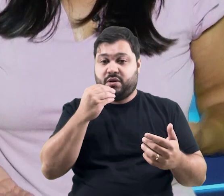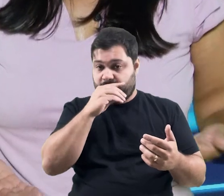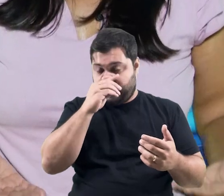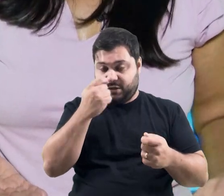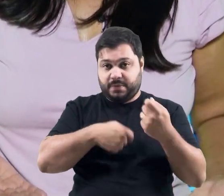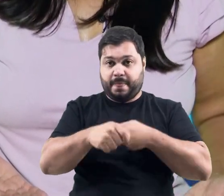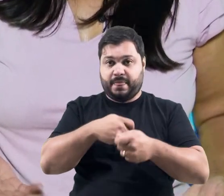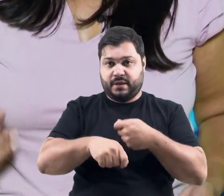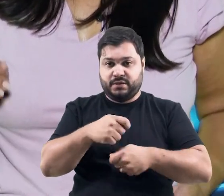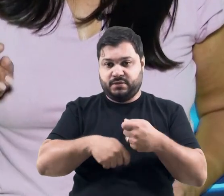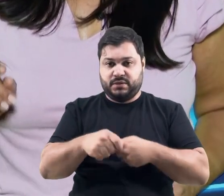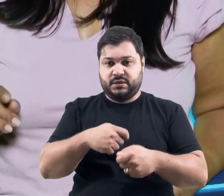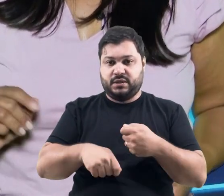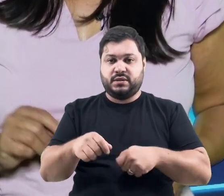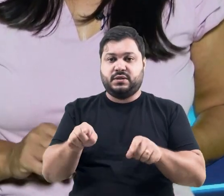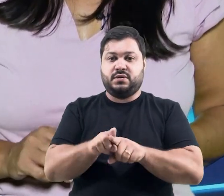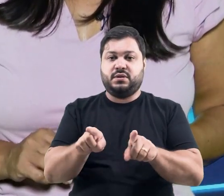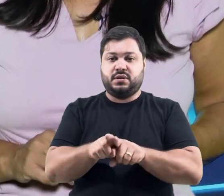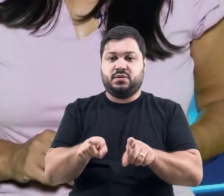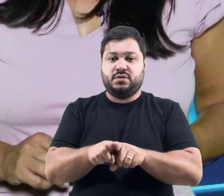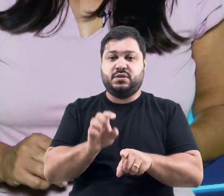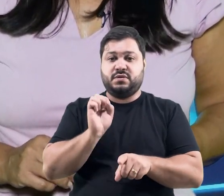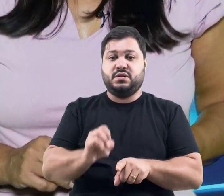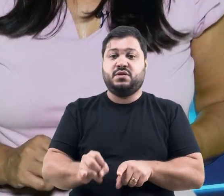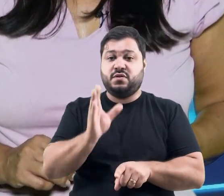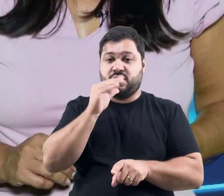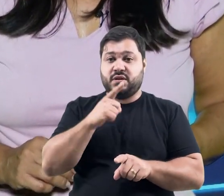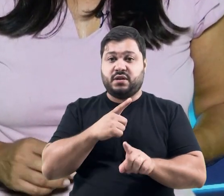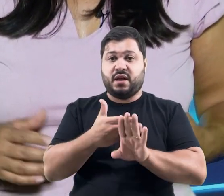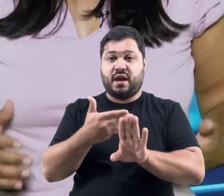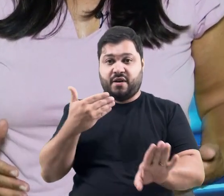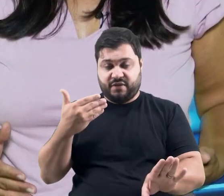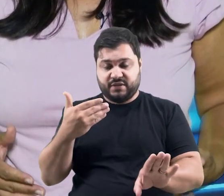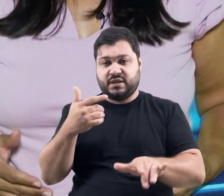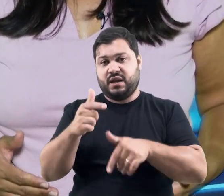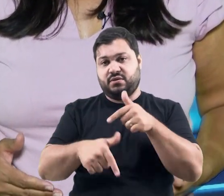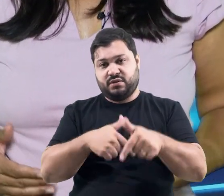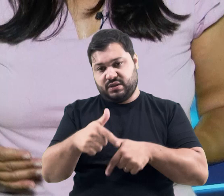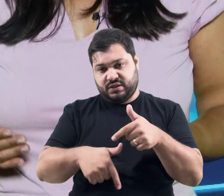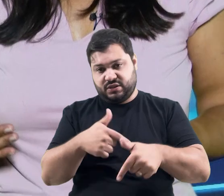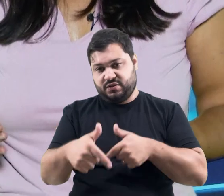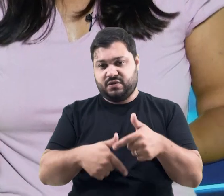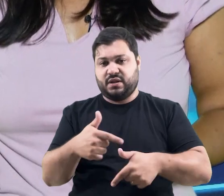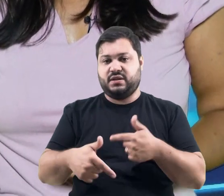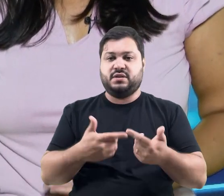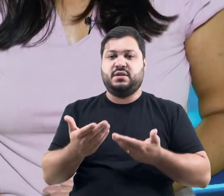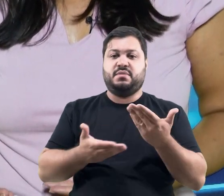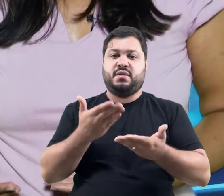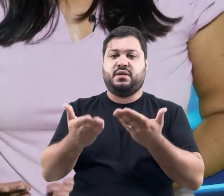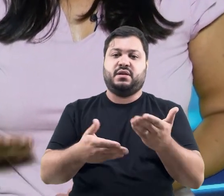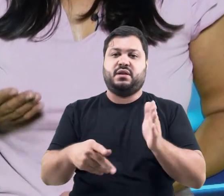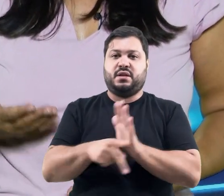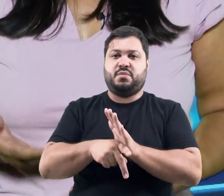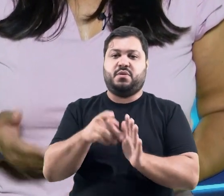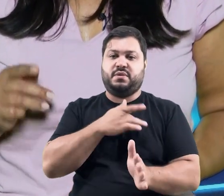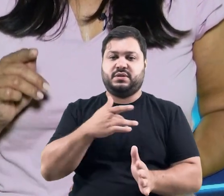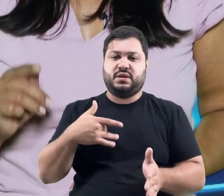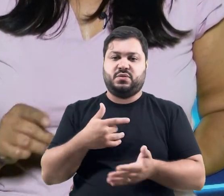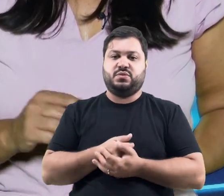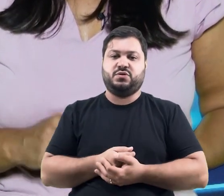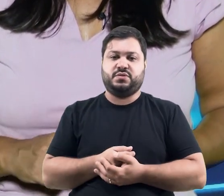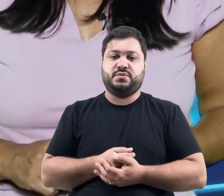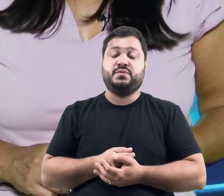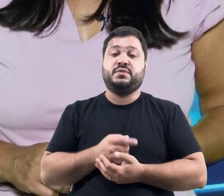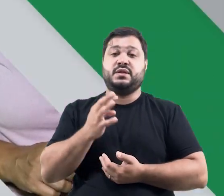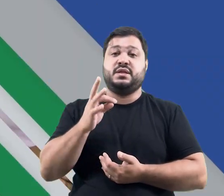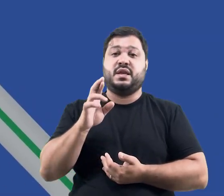conveniência e oportunidade da administração, inclusive enquanto o servidor estiver afastado das atividades para tratar da